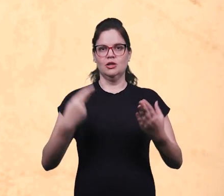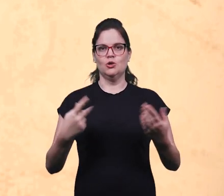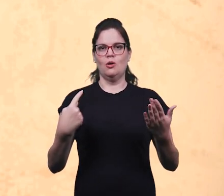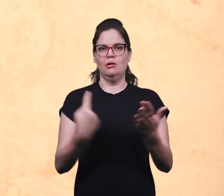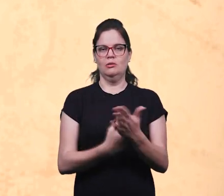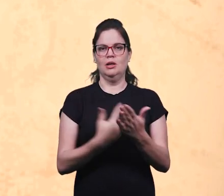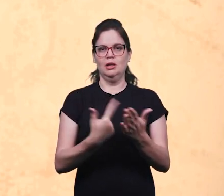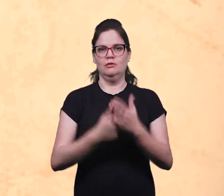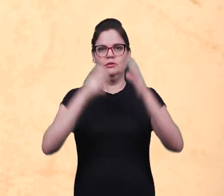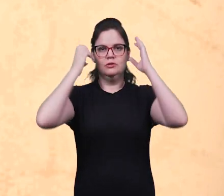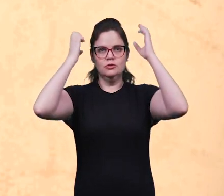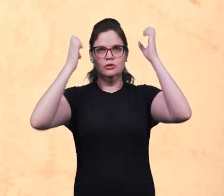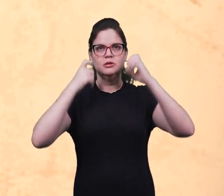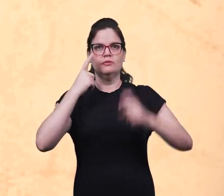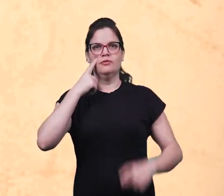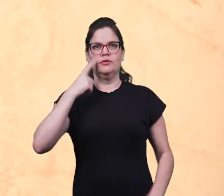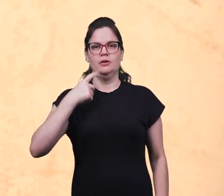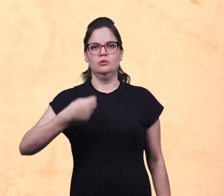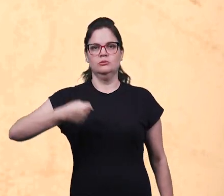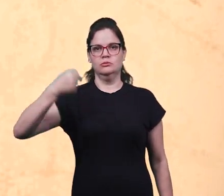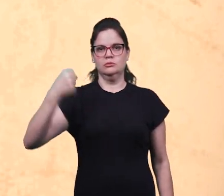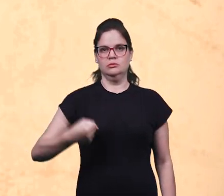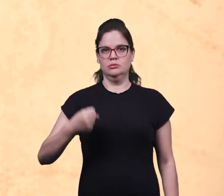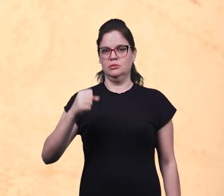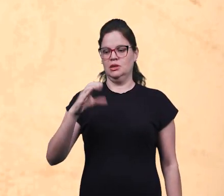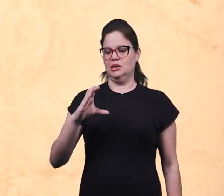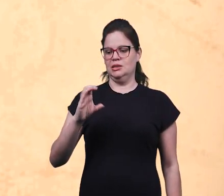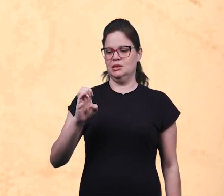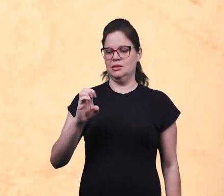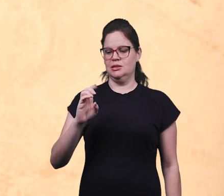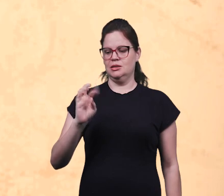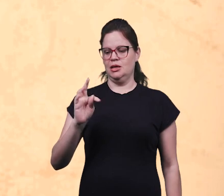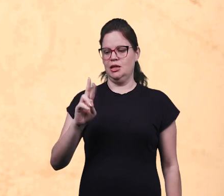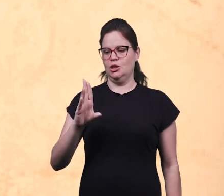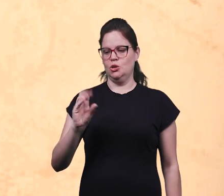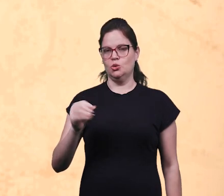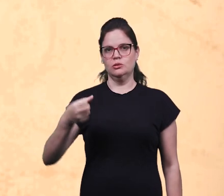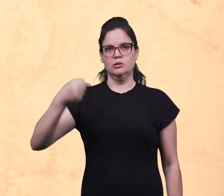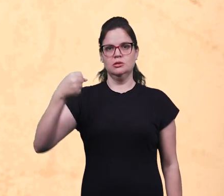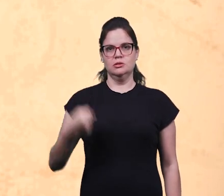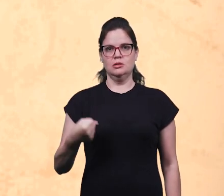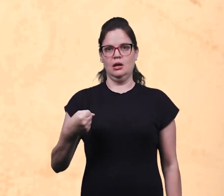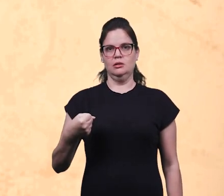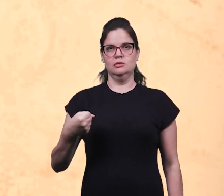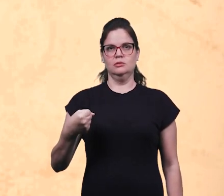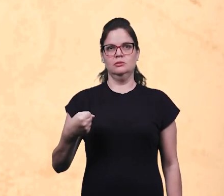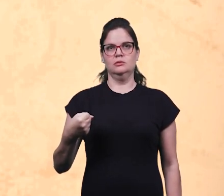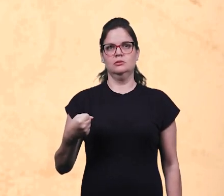cetro na sua mão.